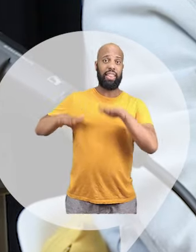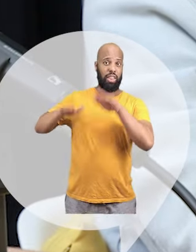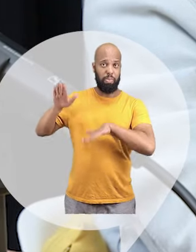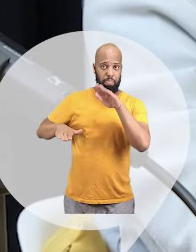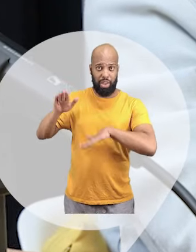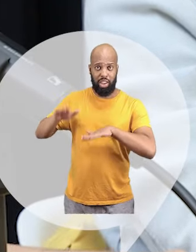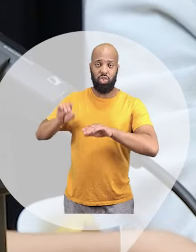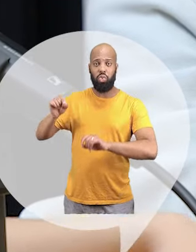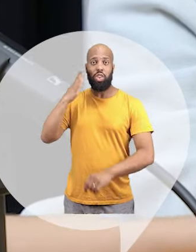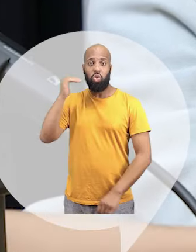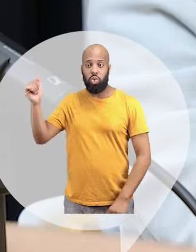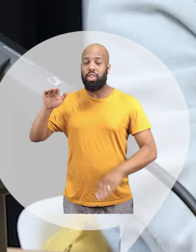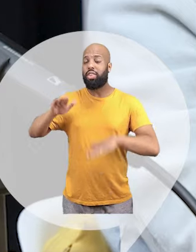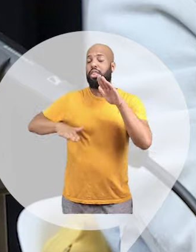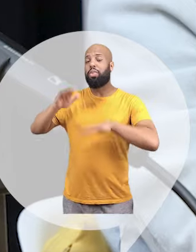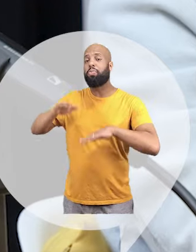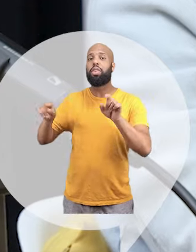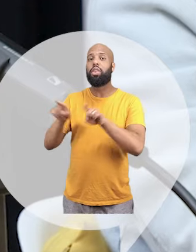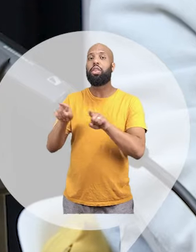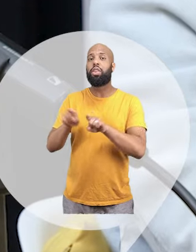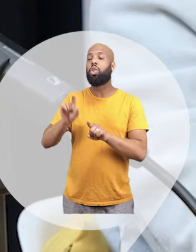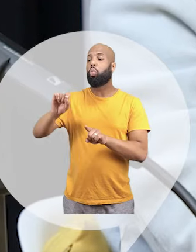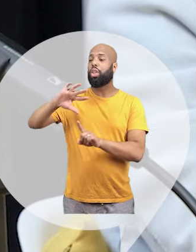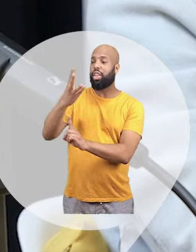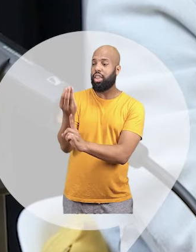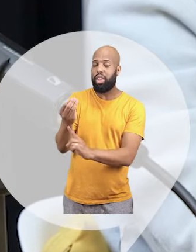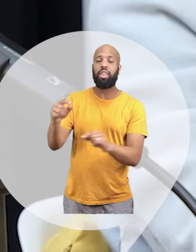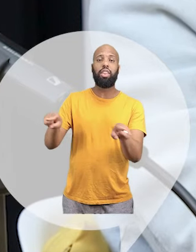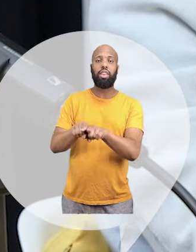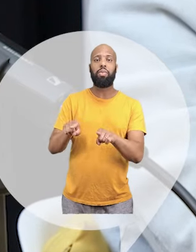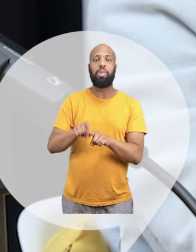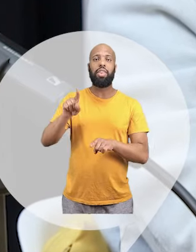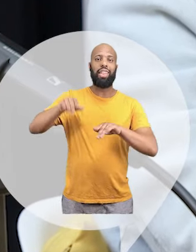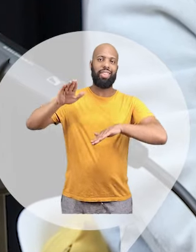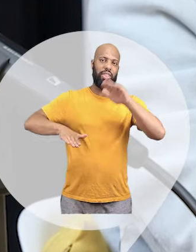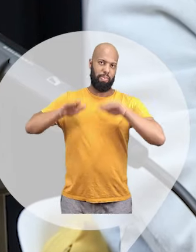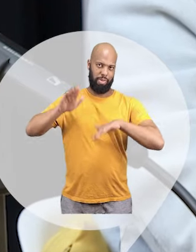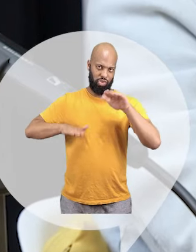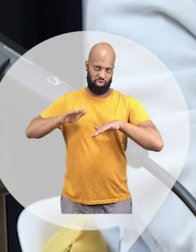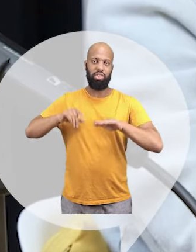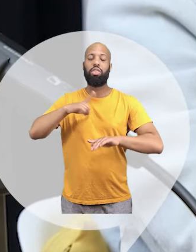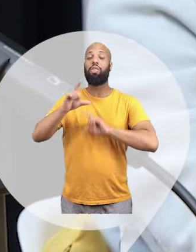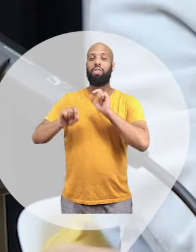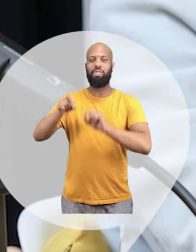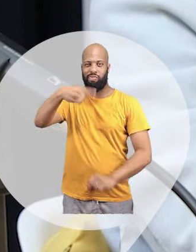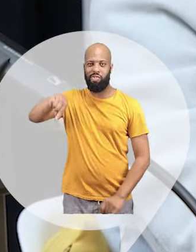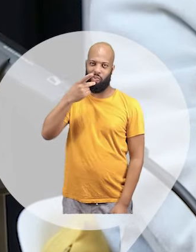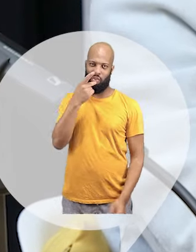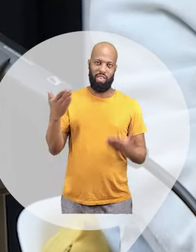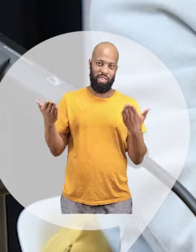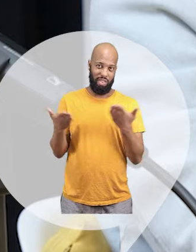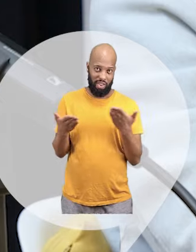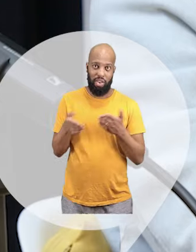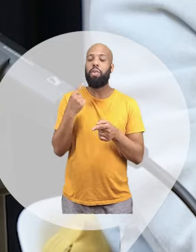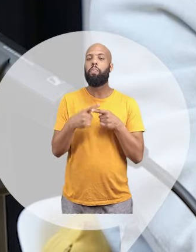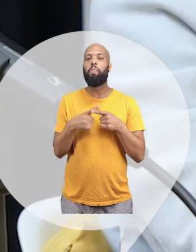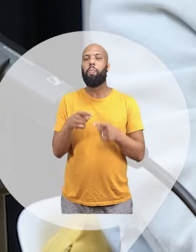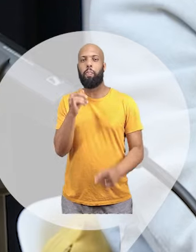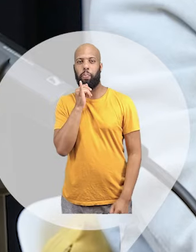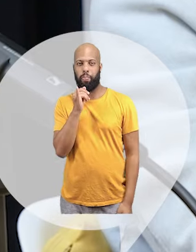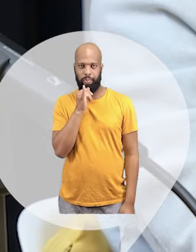que é relativo né que a questão do sucesso é relativa a questão do que a arte também é muito relativo né então acho que entra muito nisso que vocês estão falando